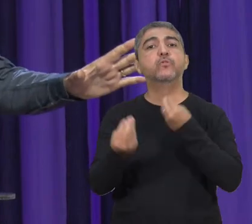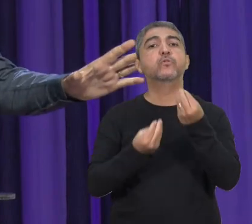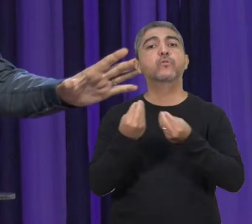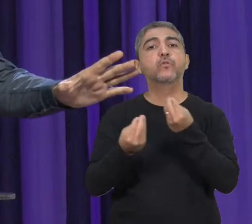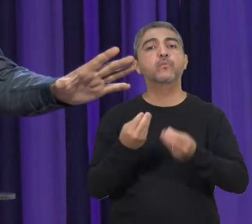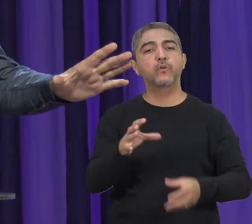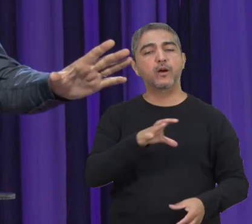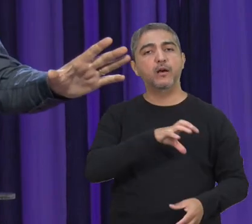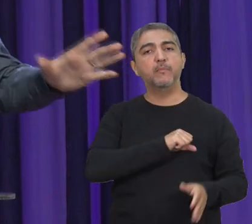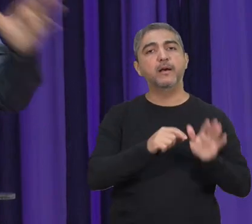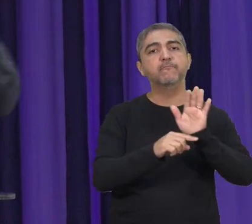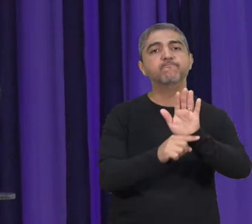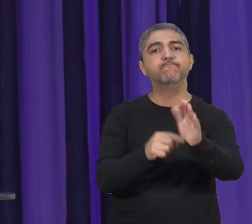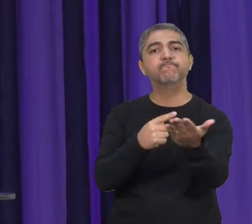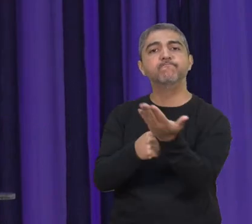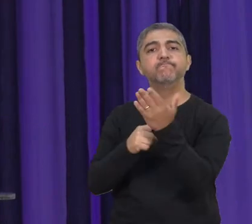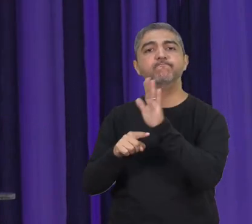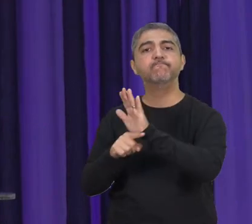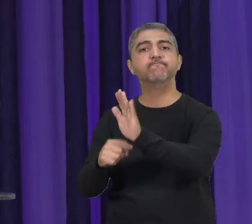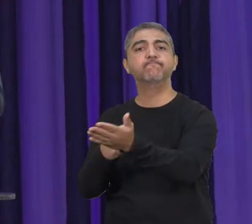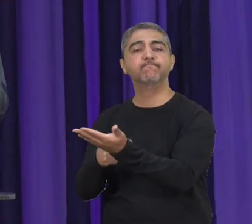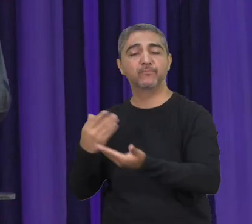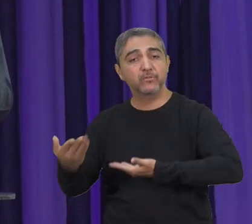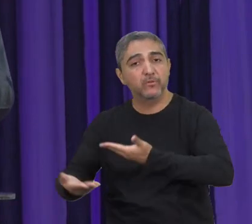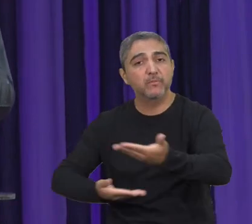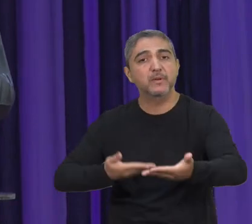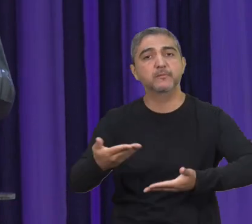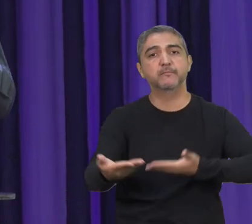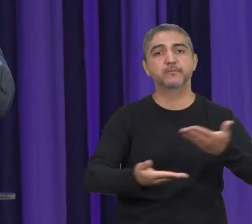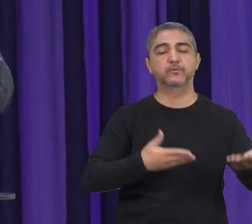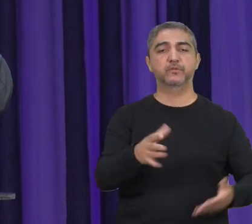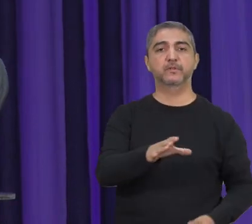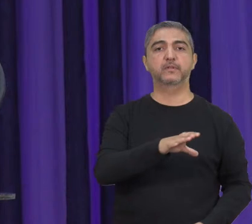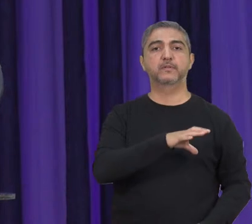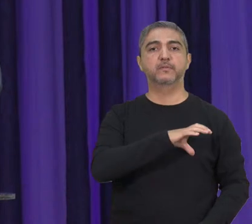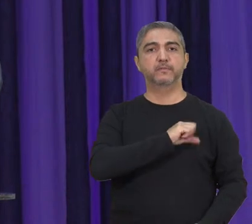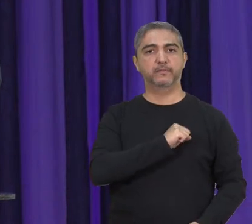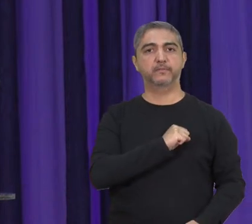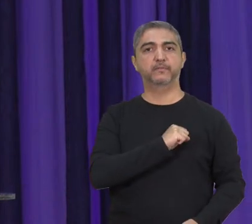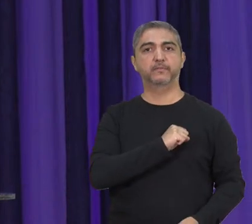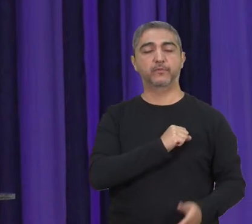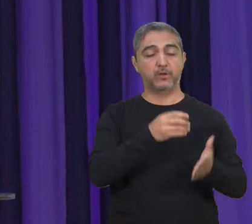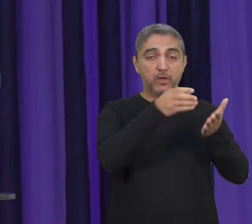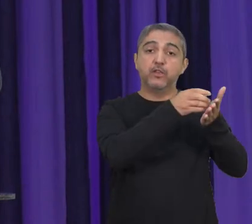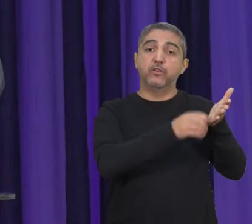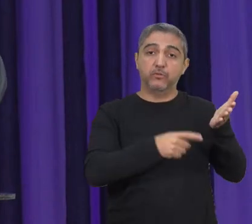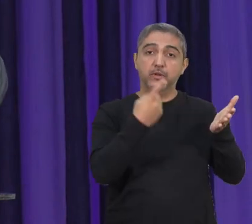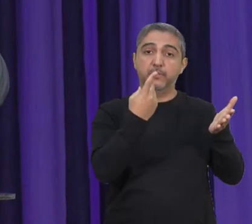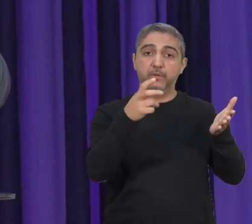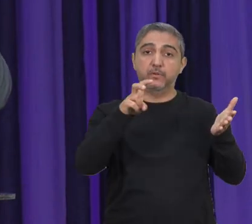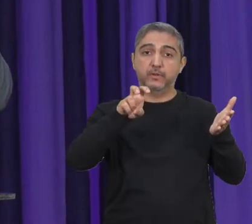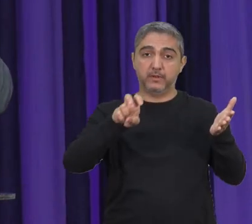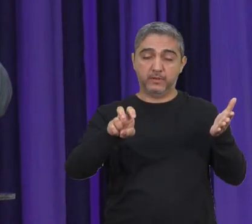amor. Mas aqui no capítulo 15, é que ele dá uma instrução bem